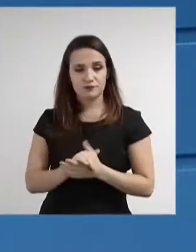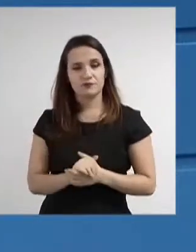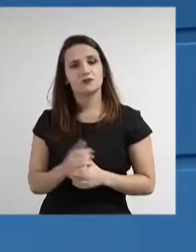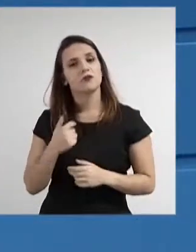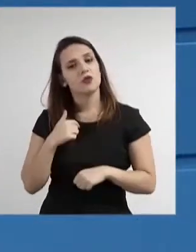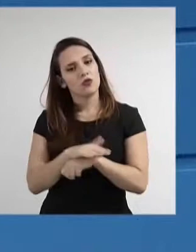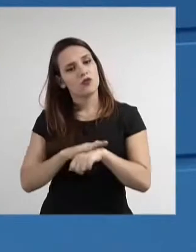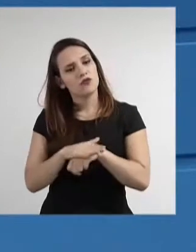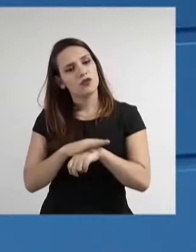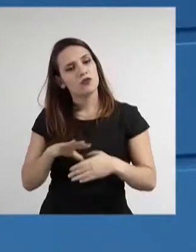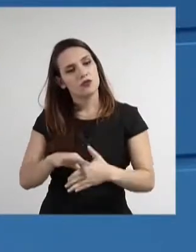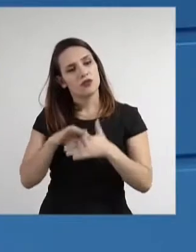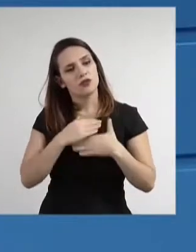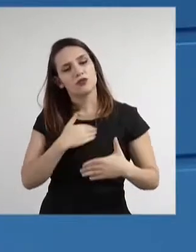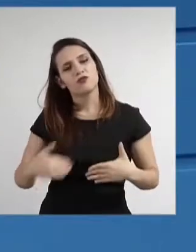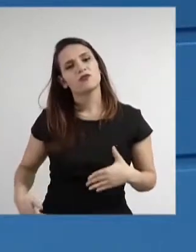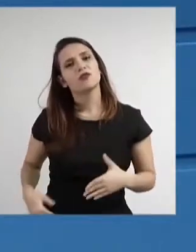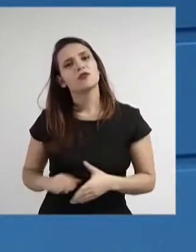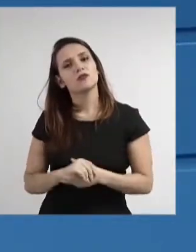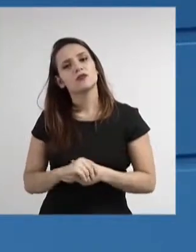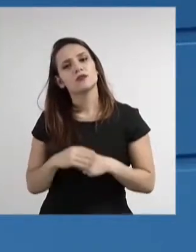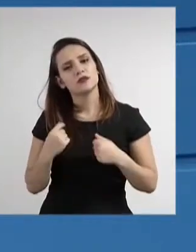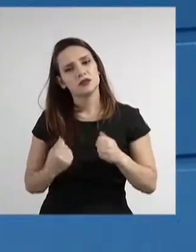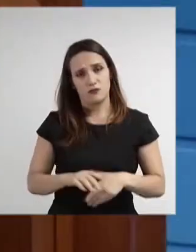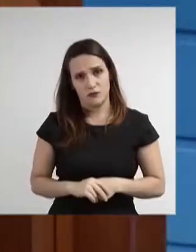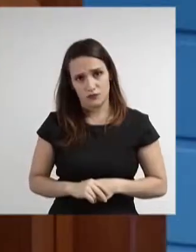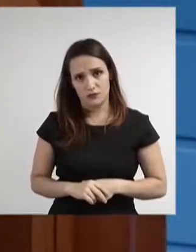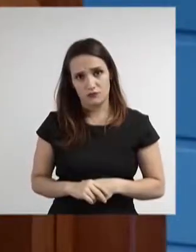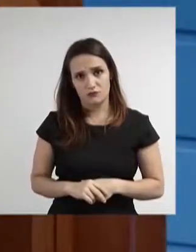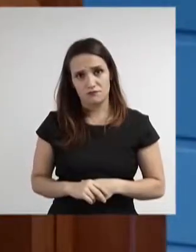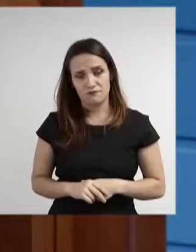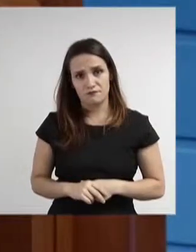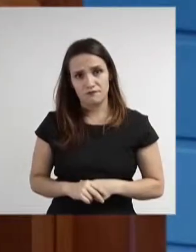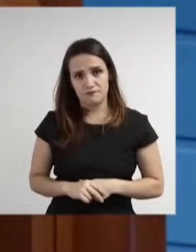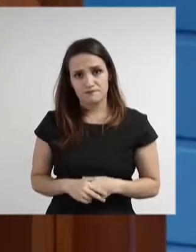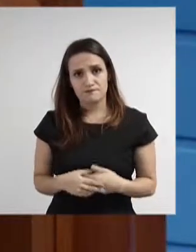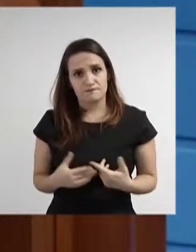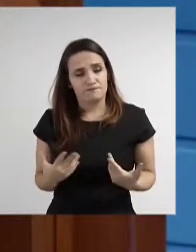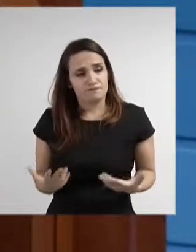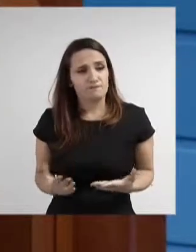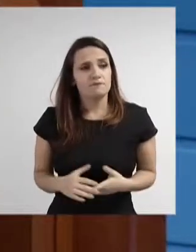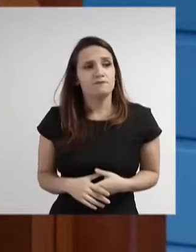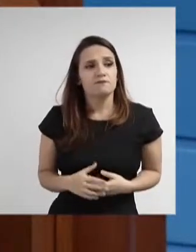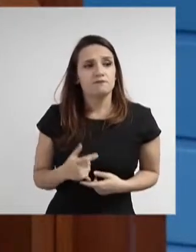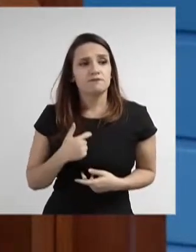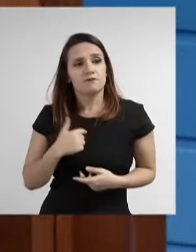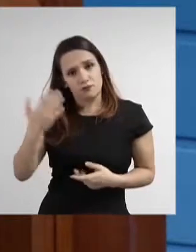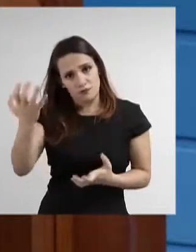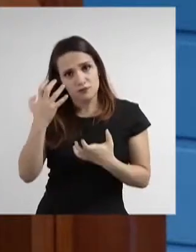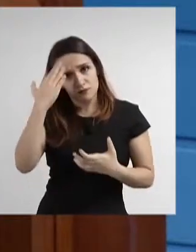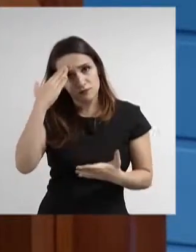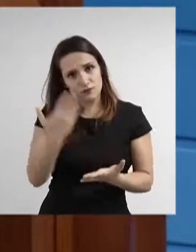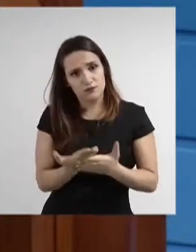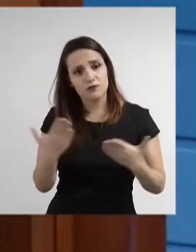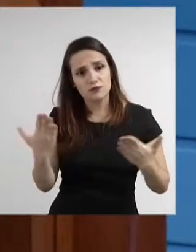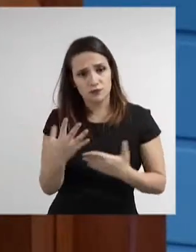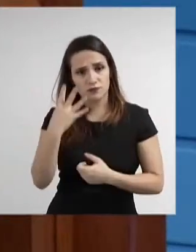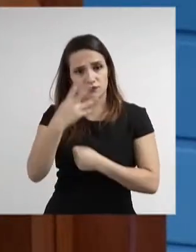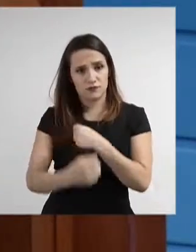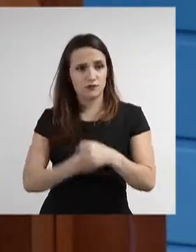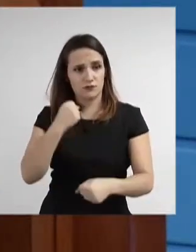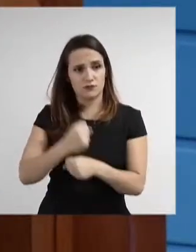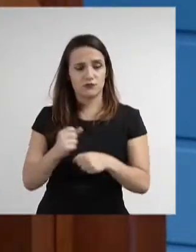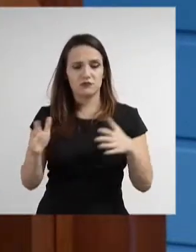por que não criar-se aqui também as emendas coletivas? Eu quero crer que essa legislatura, a